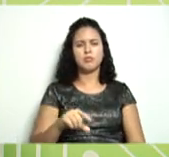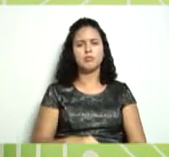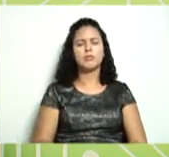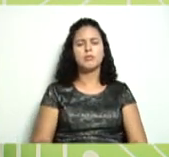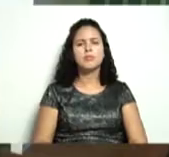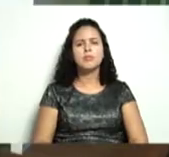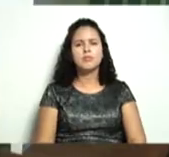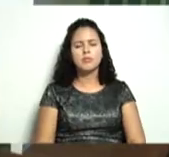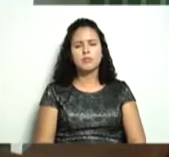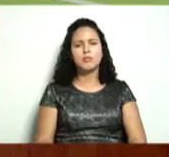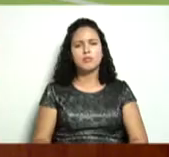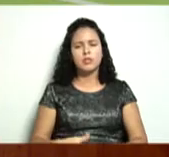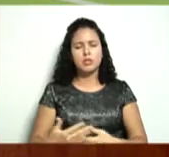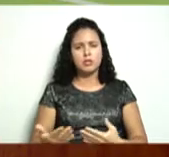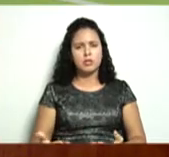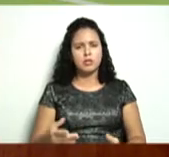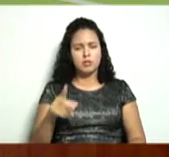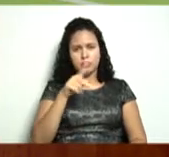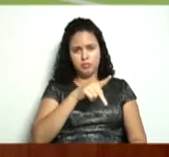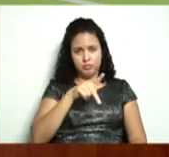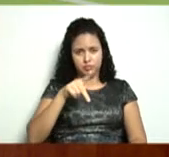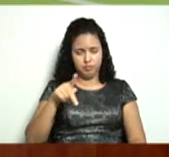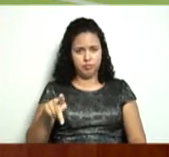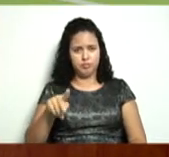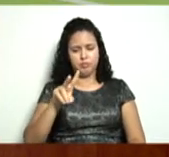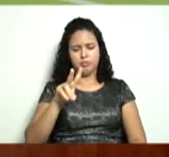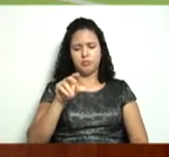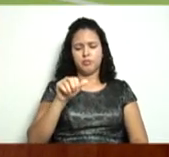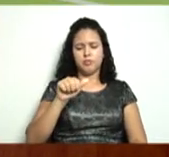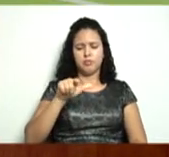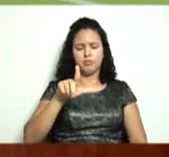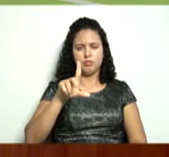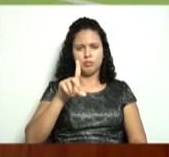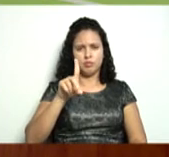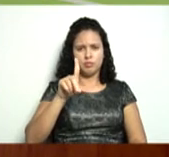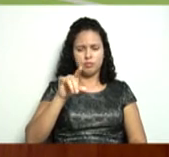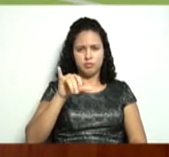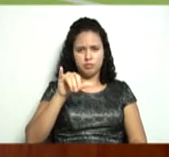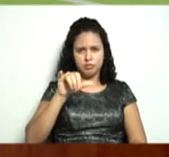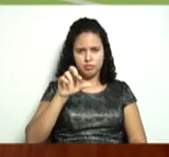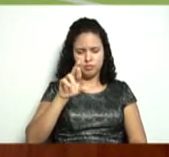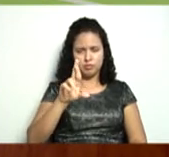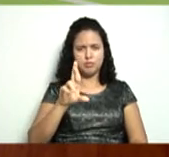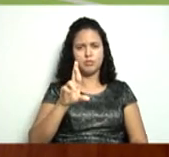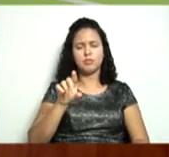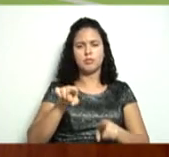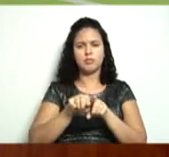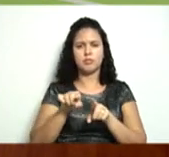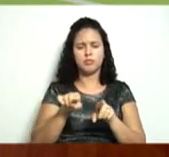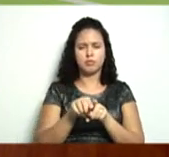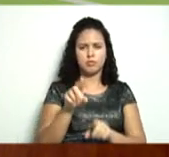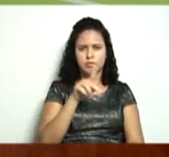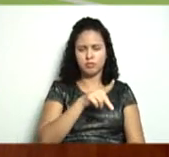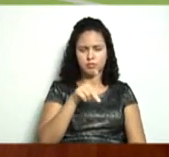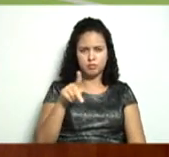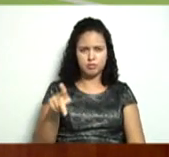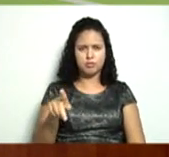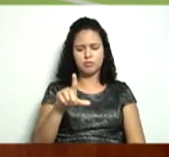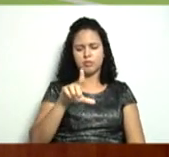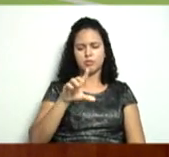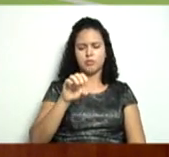Gostaria aí de cumprimentar o professor Valdir Martins Fagundes e o professor Leonardo Leite de